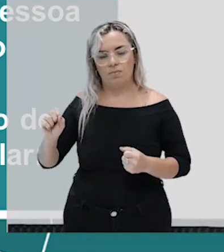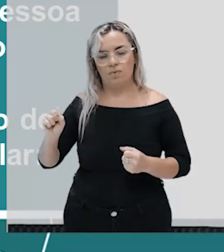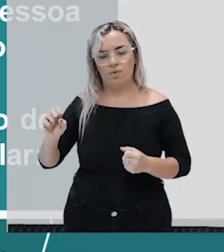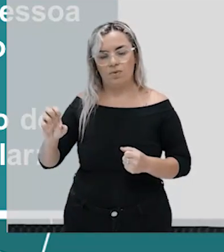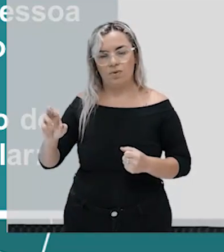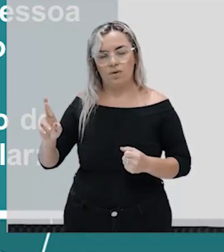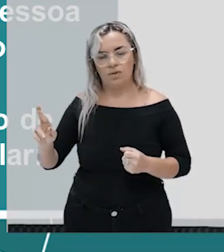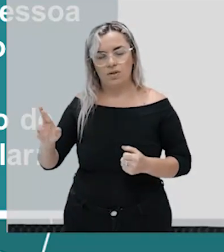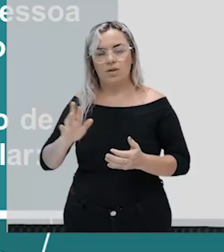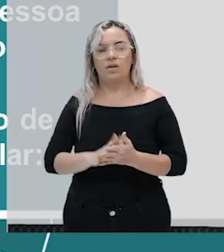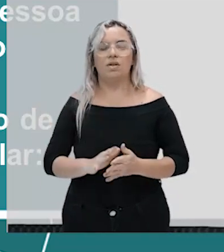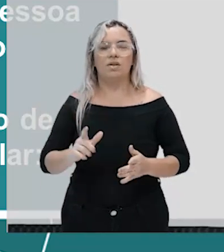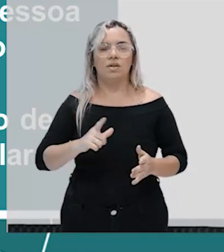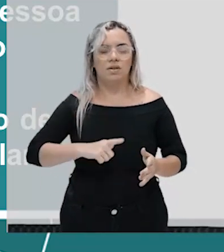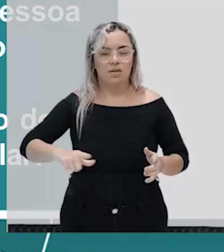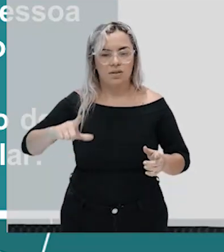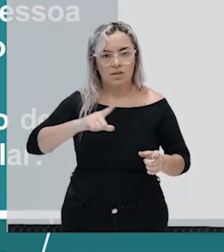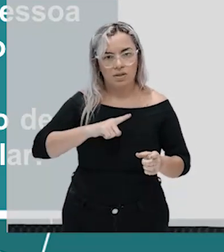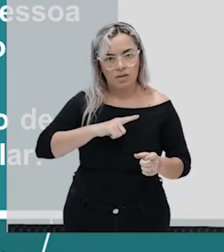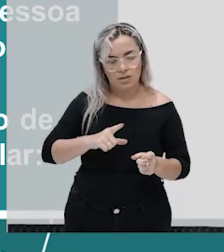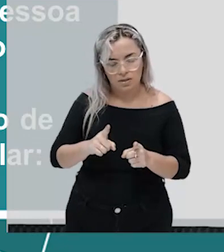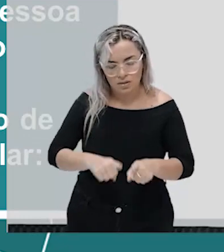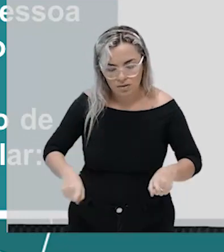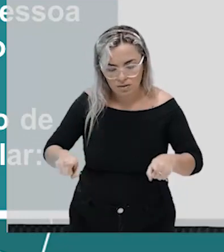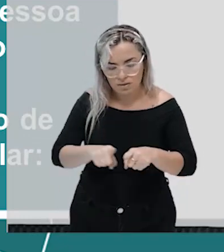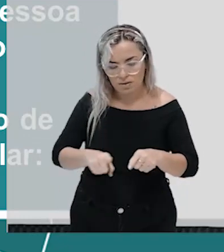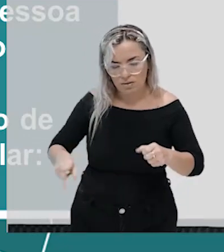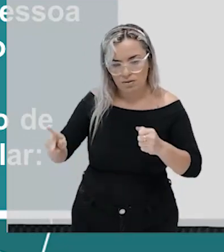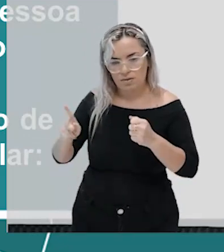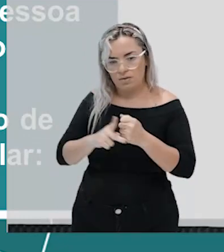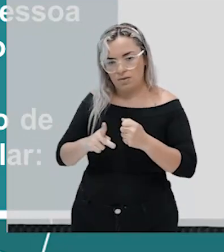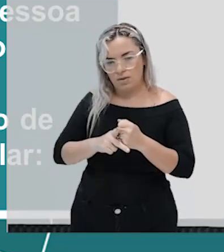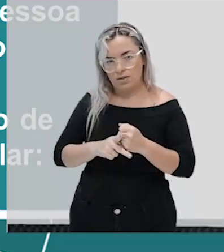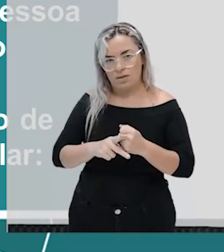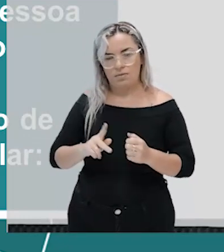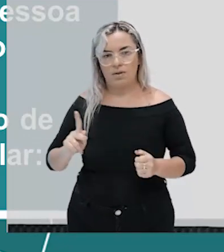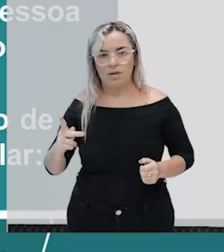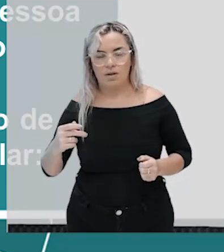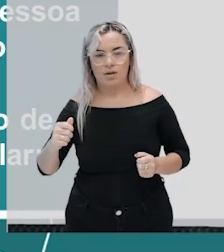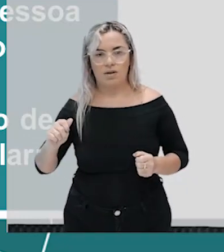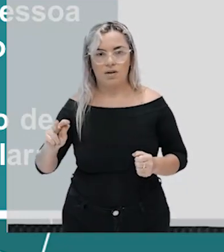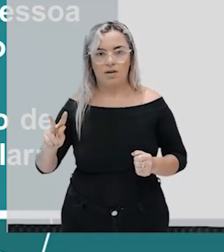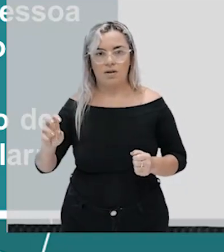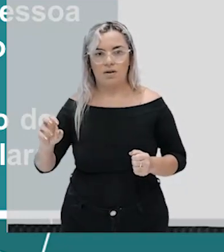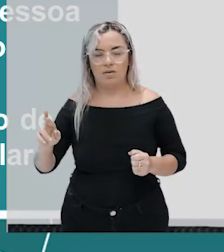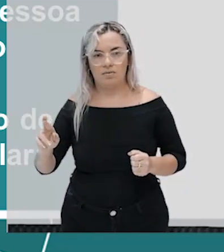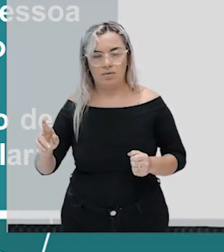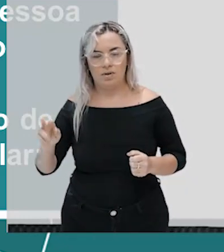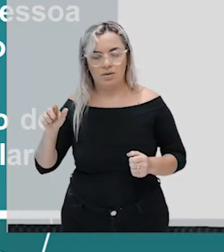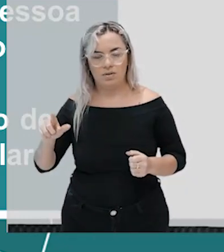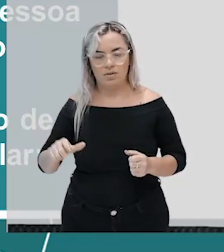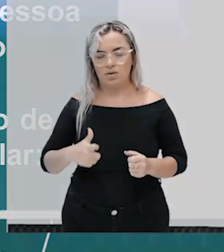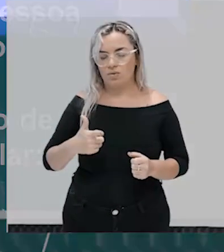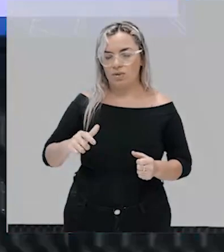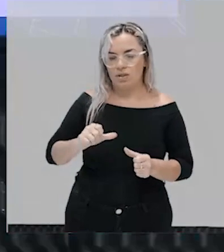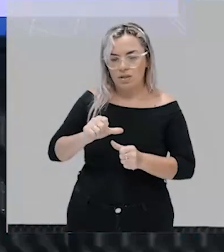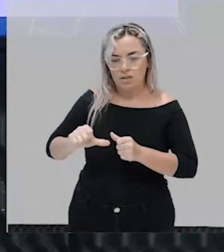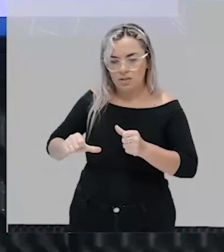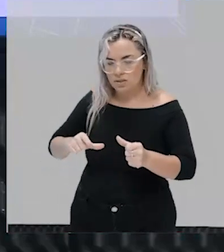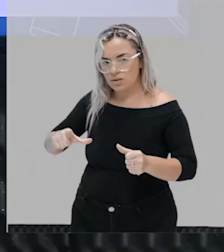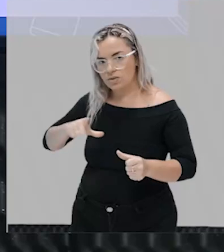é impessoal, no sentido de existir, não há flexão. Tá bom? Eu acho que ficou claro isso aí. Então,